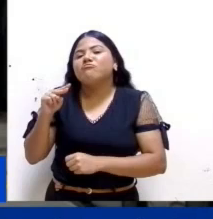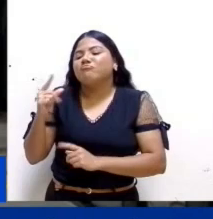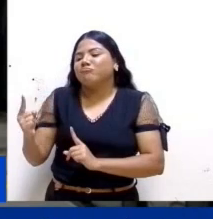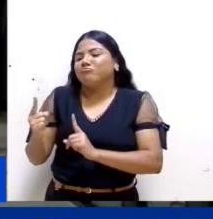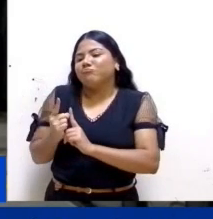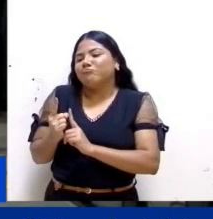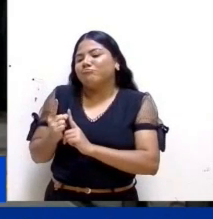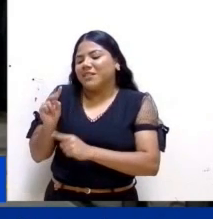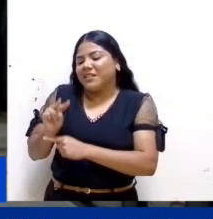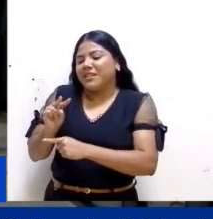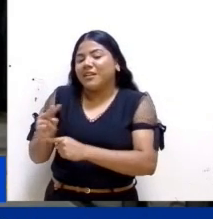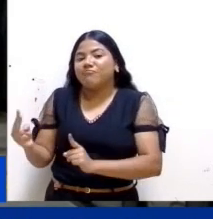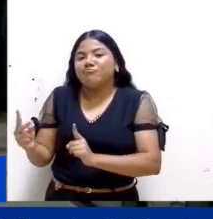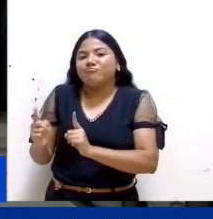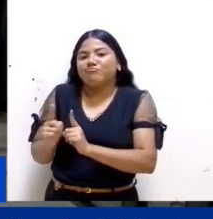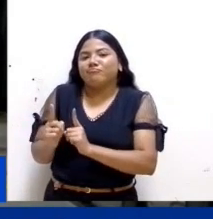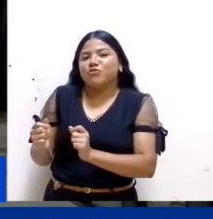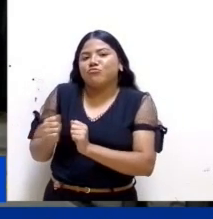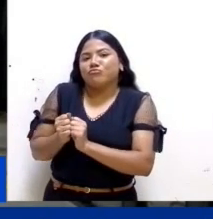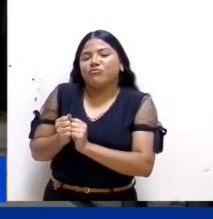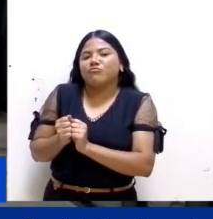irmão.